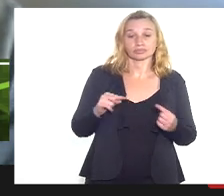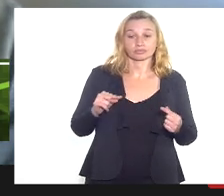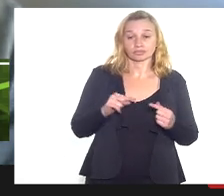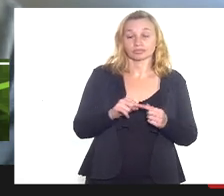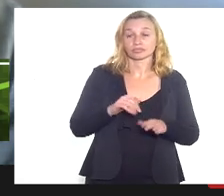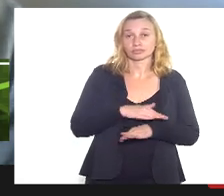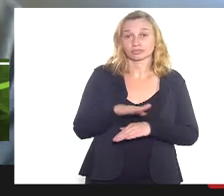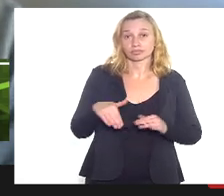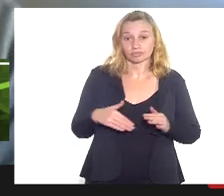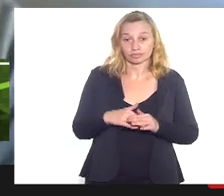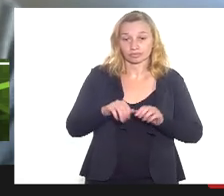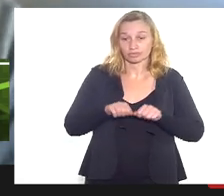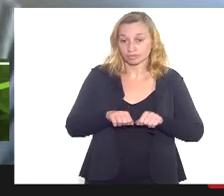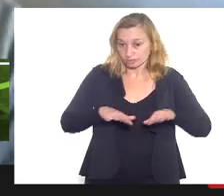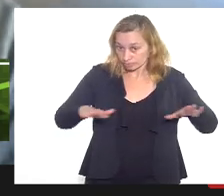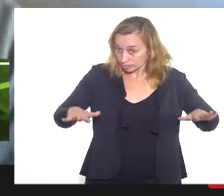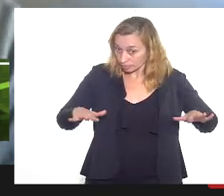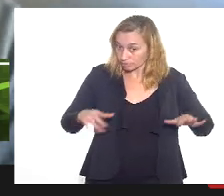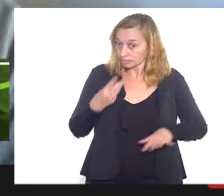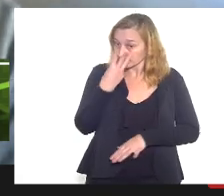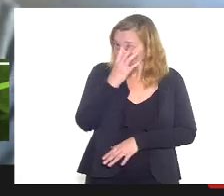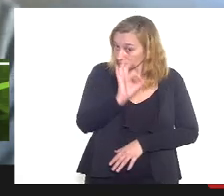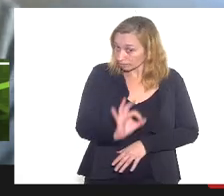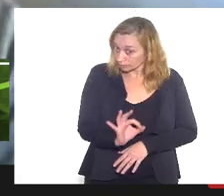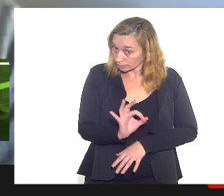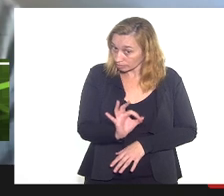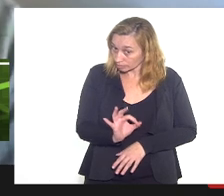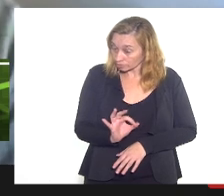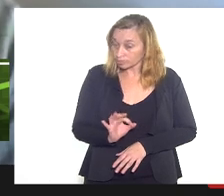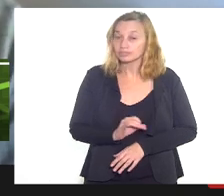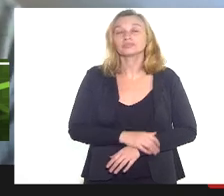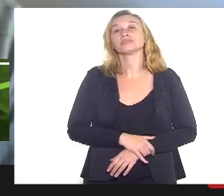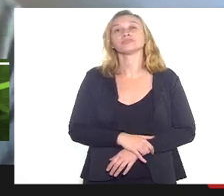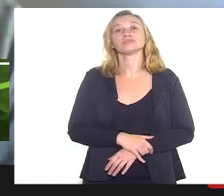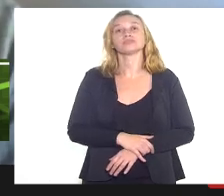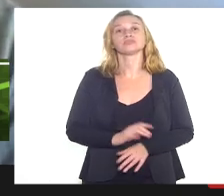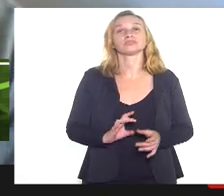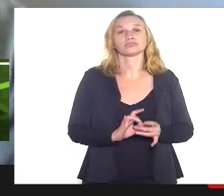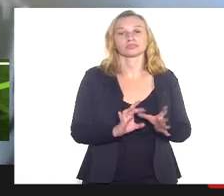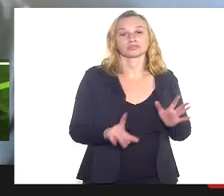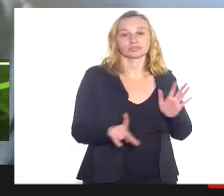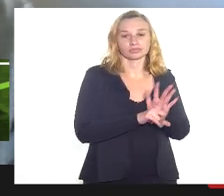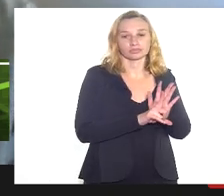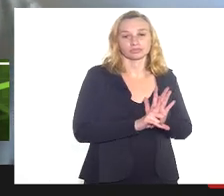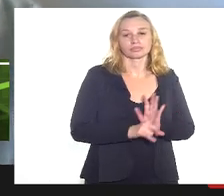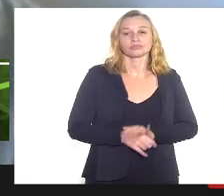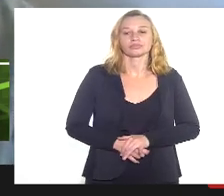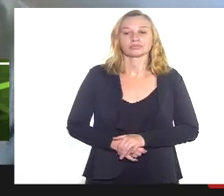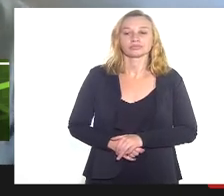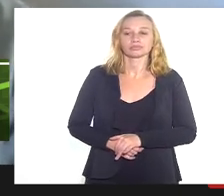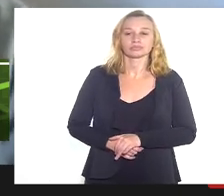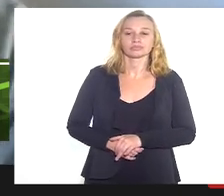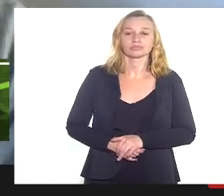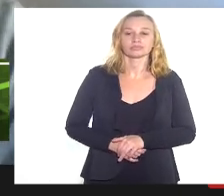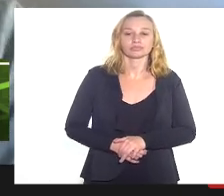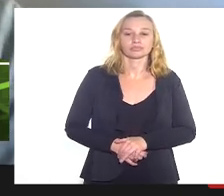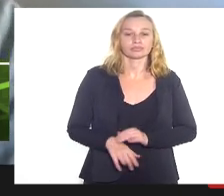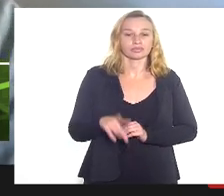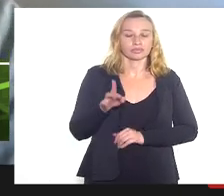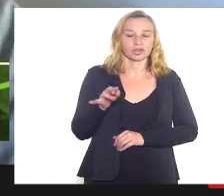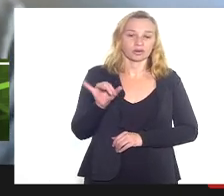todos pagarem 3% a partir da promulgação da lei e aderirem ao